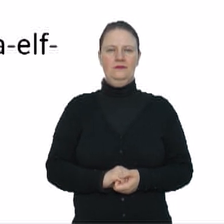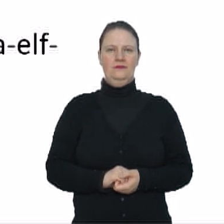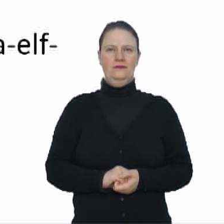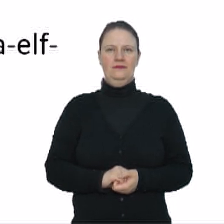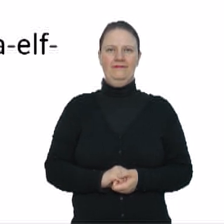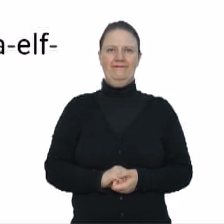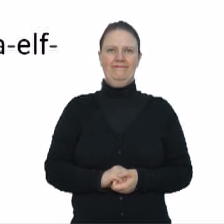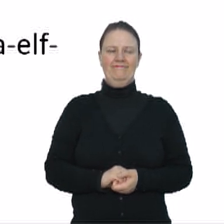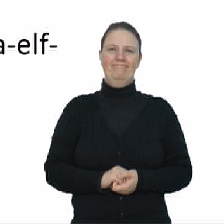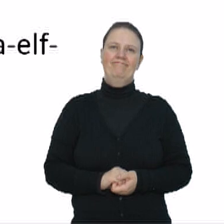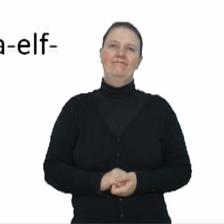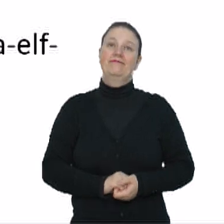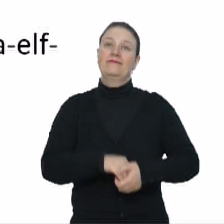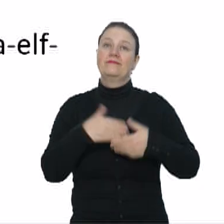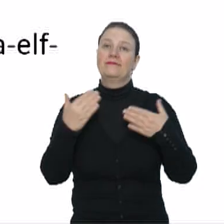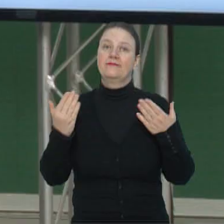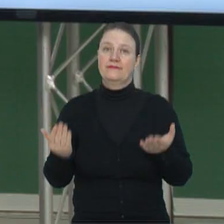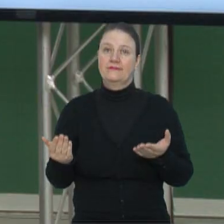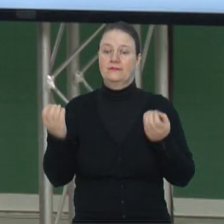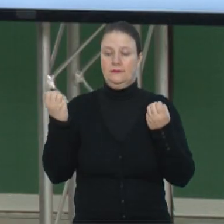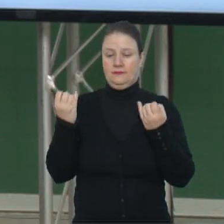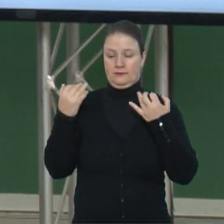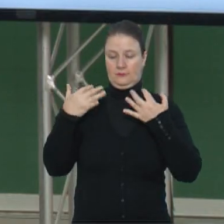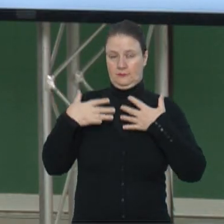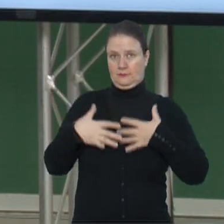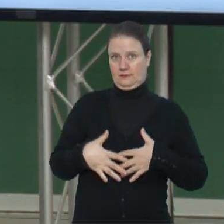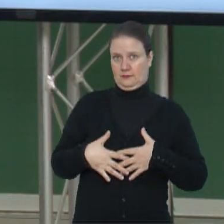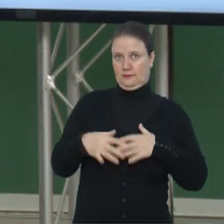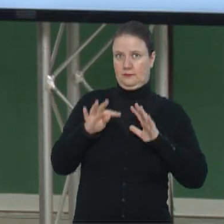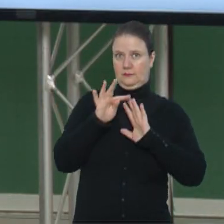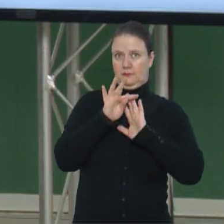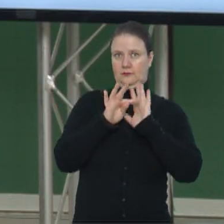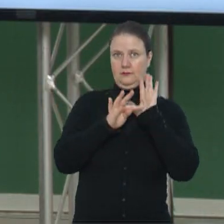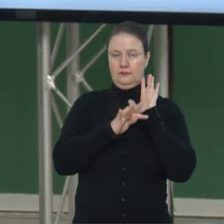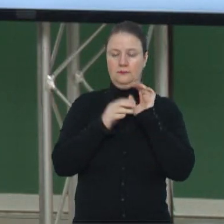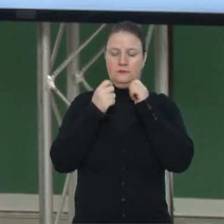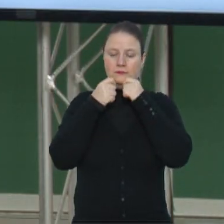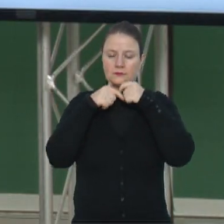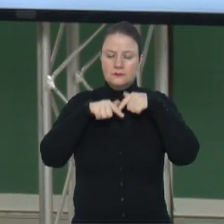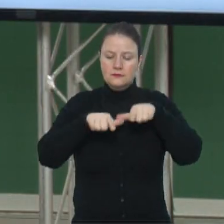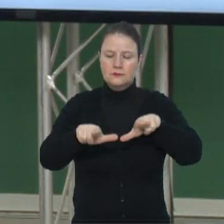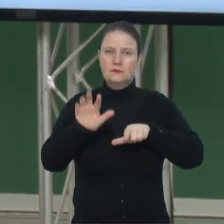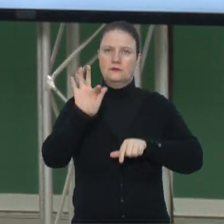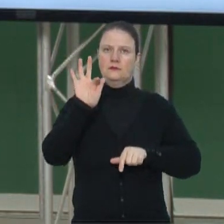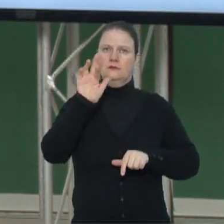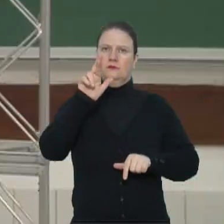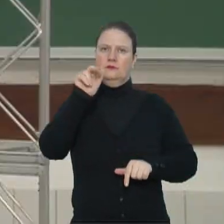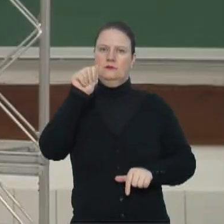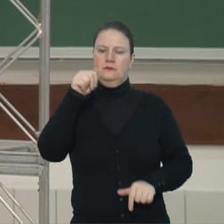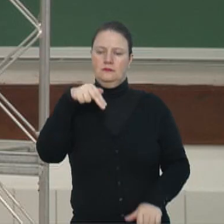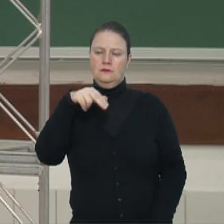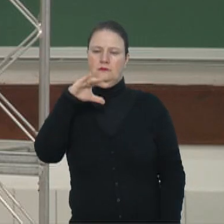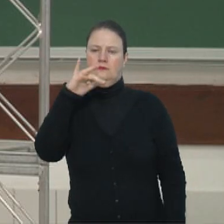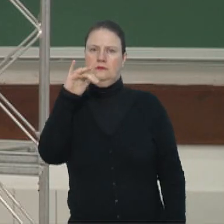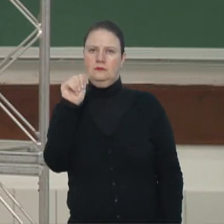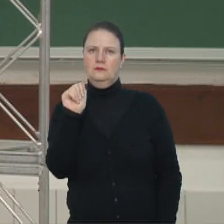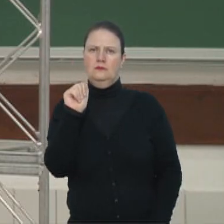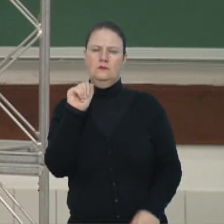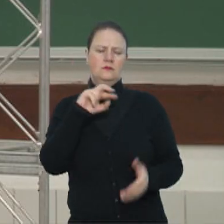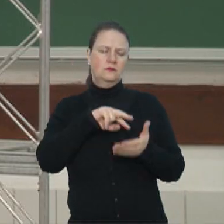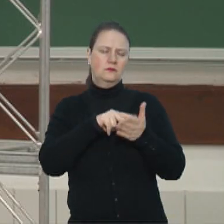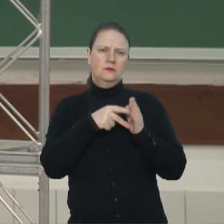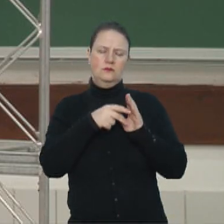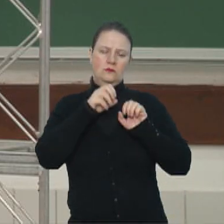native languages. Então, olha só, ele está dizendo ali que a língua franca se refere ao ensino,